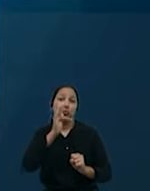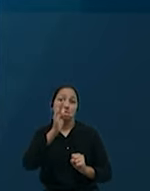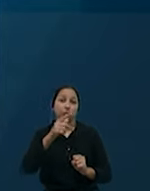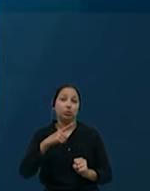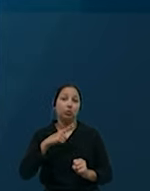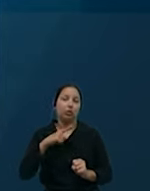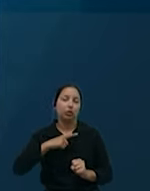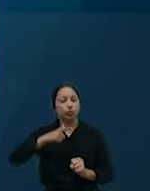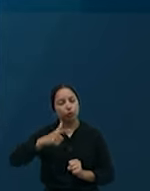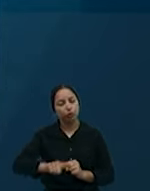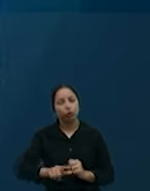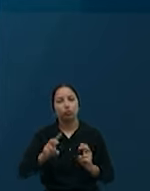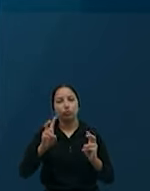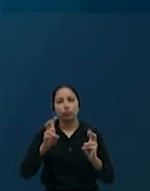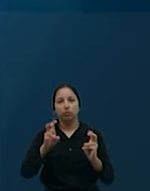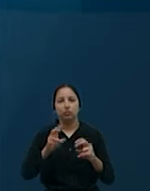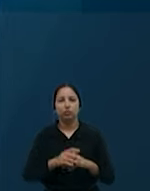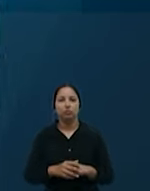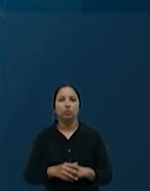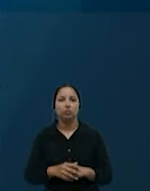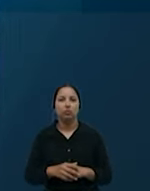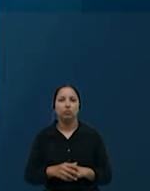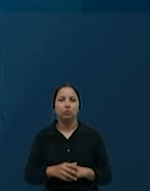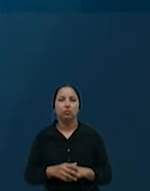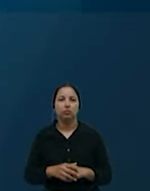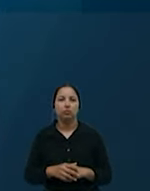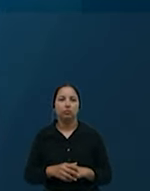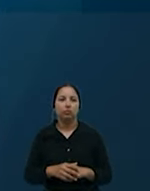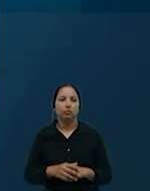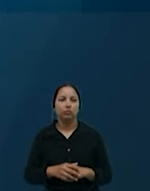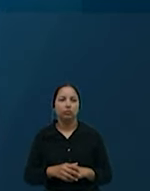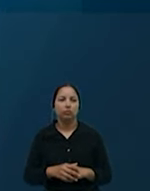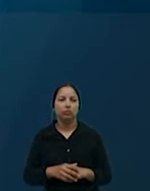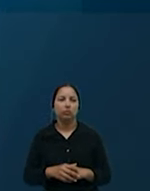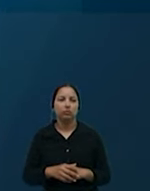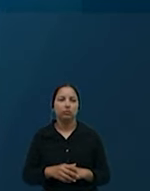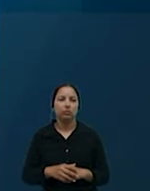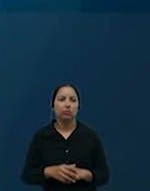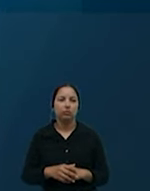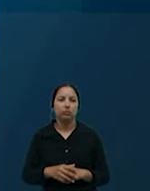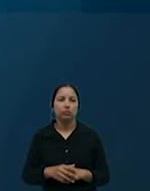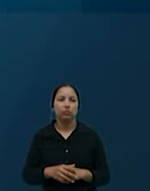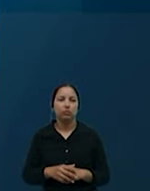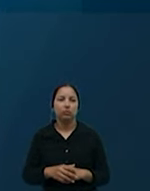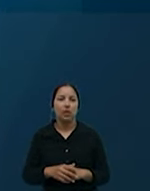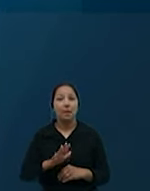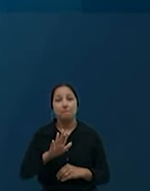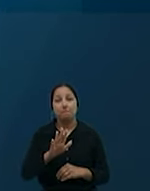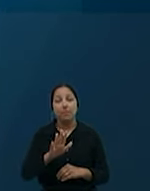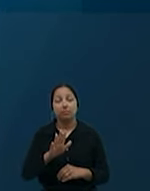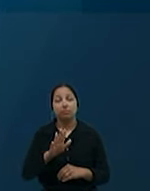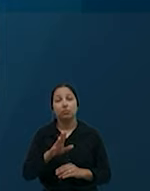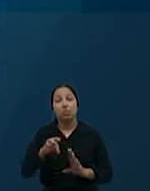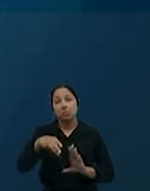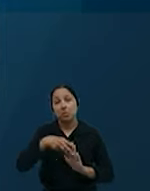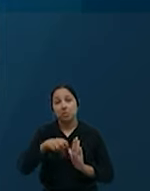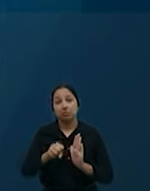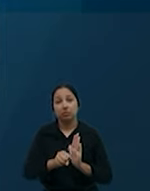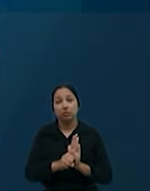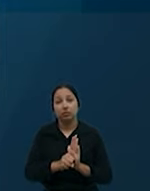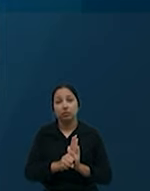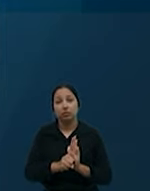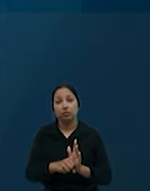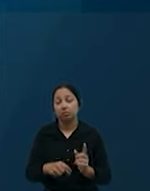mesmo tema vindo, sem ter passado pelo expediente do mandado de segurança. Mas eu desde o início,